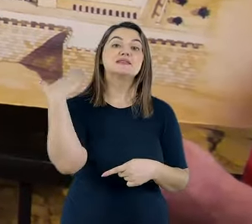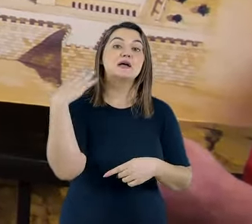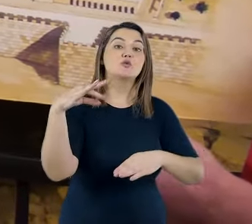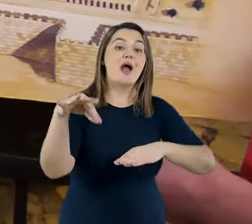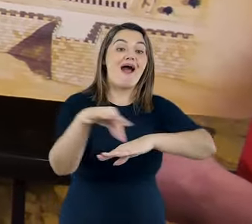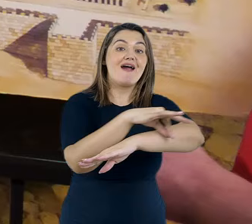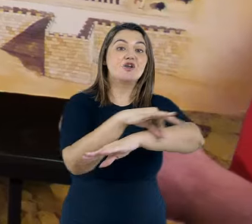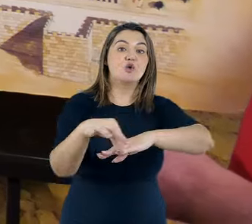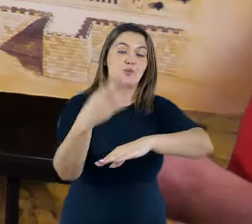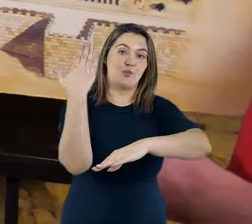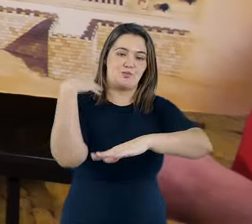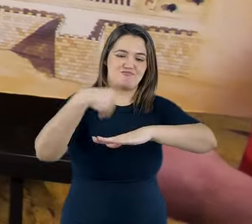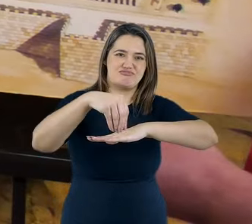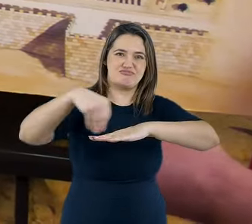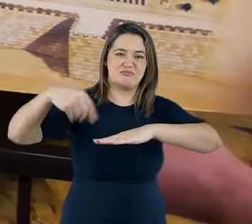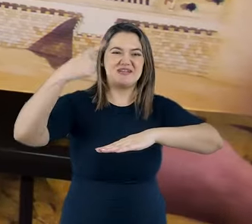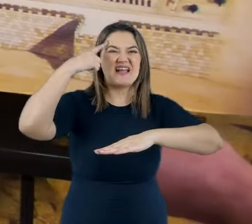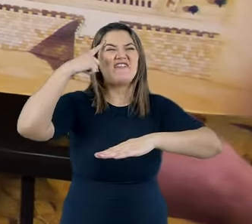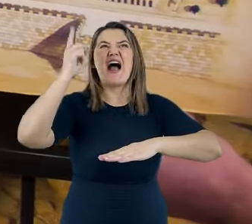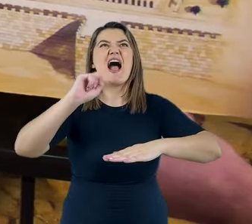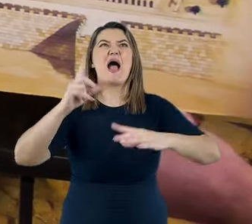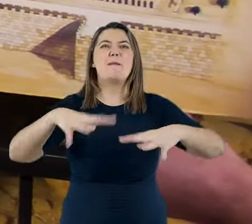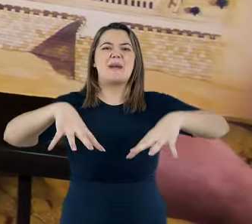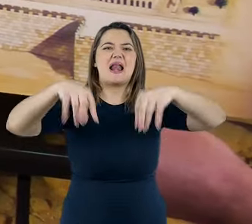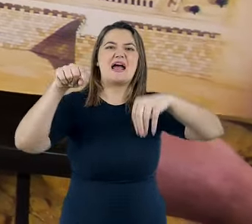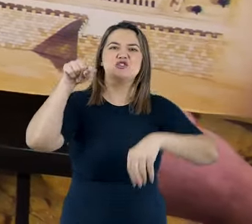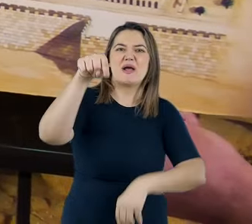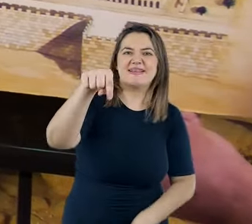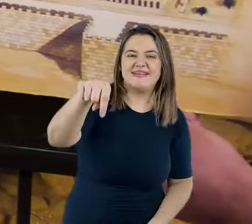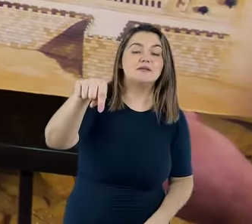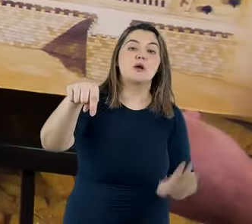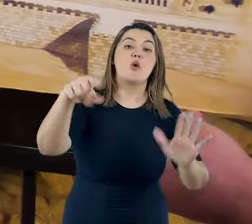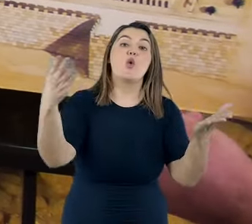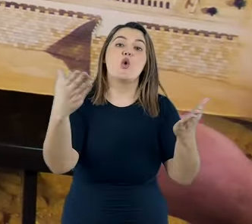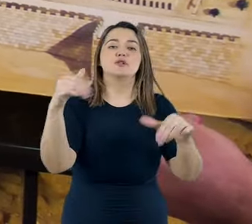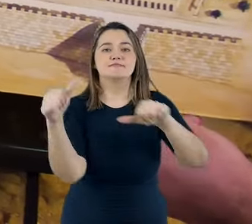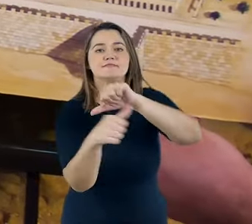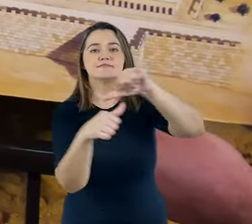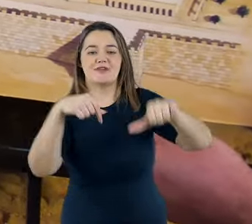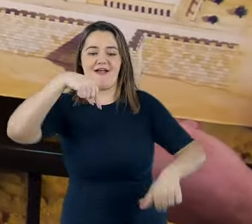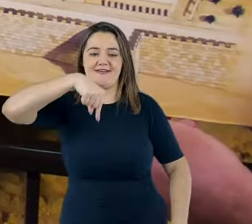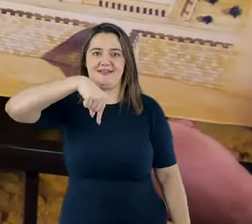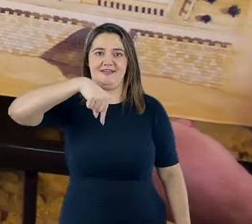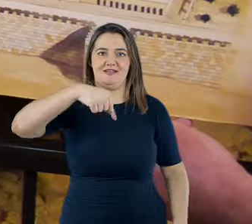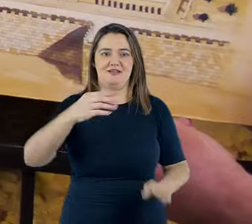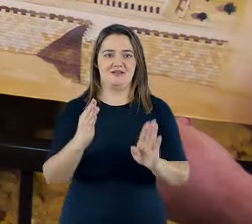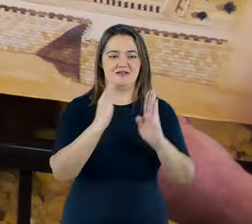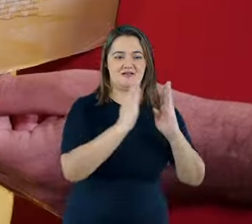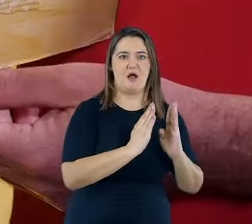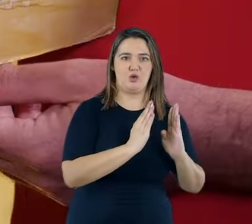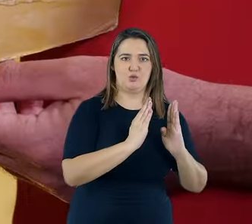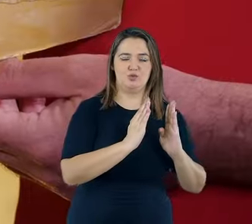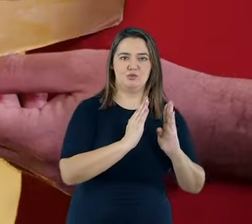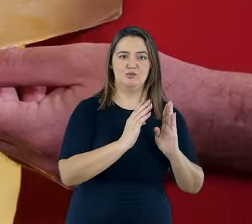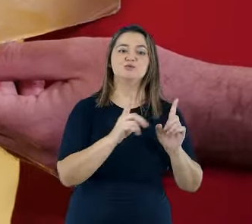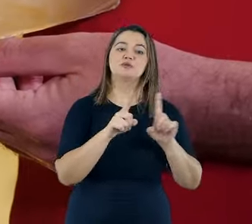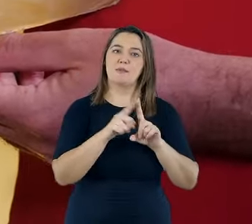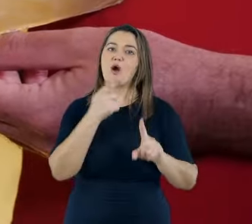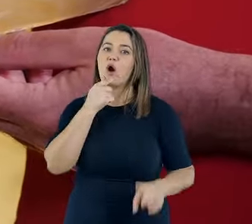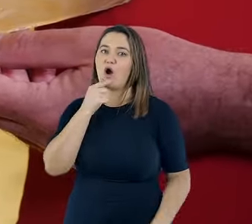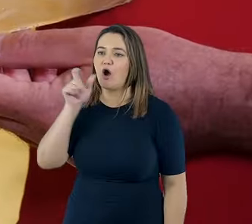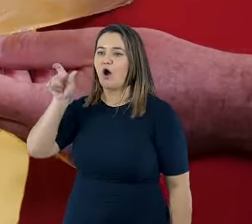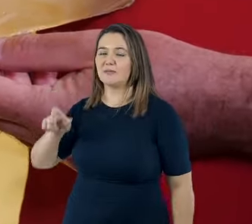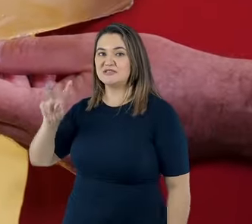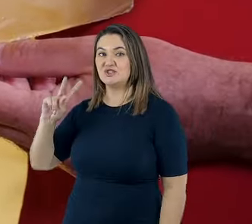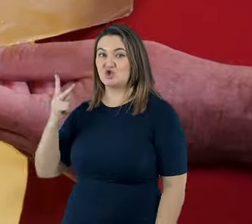os arqueólogos pensavam que aqui seria o Palácio de Herodes. Agora as novas evidências estão mostrando que o palácio estava nesse canto. Flávio Josefo